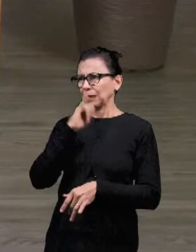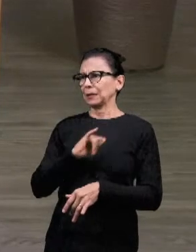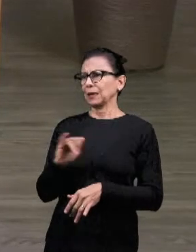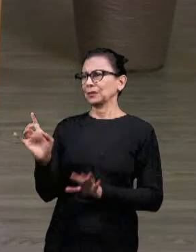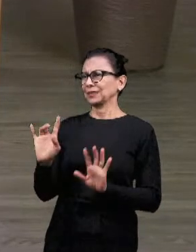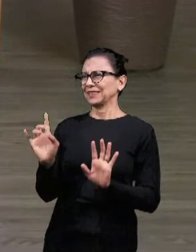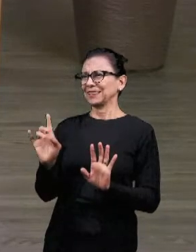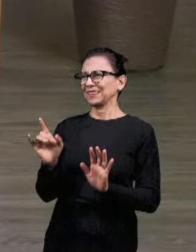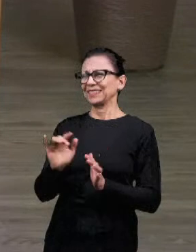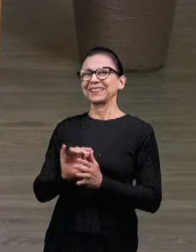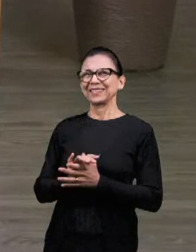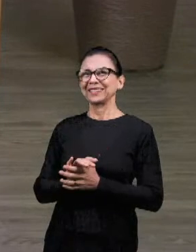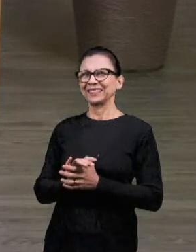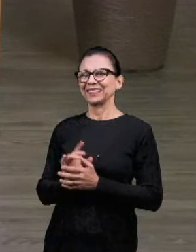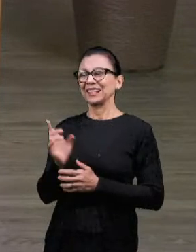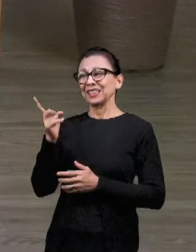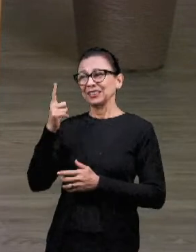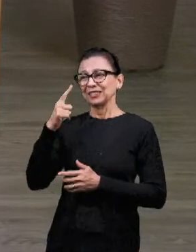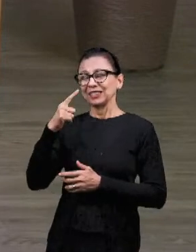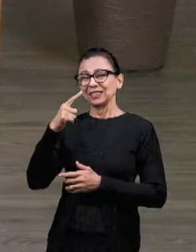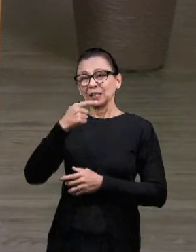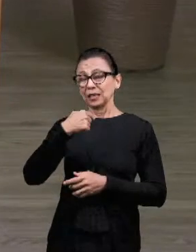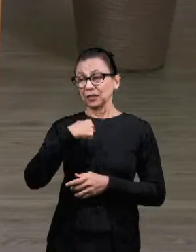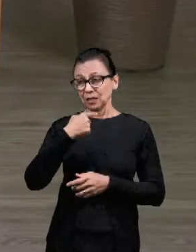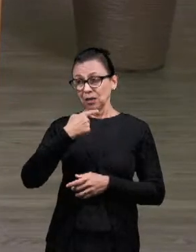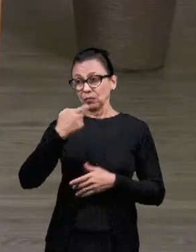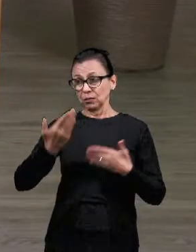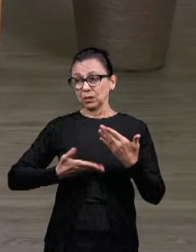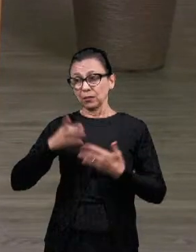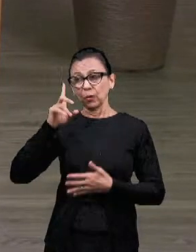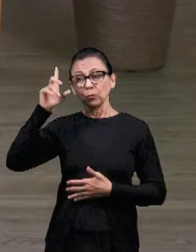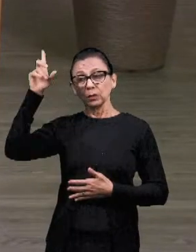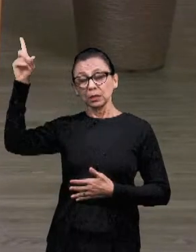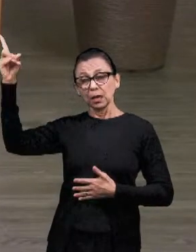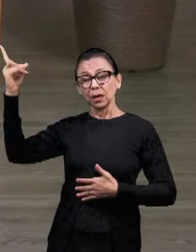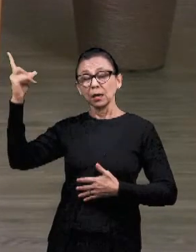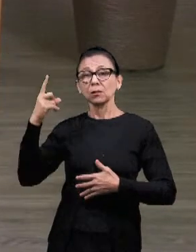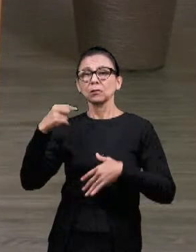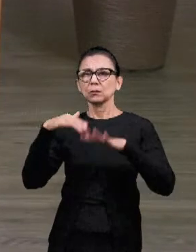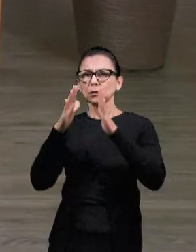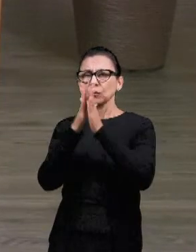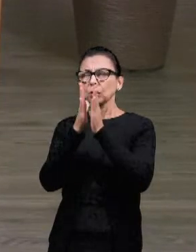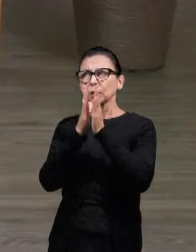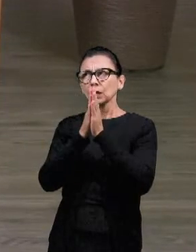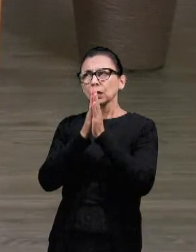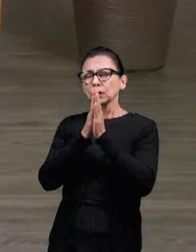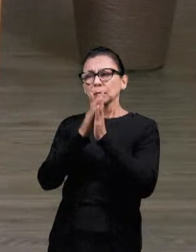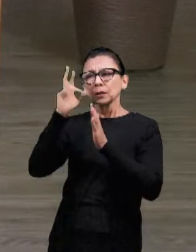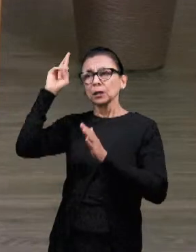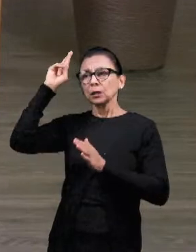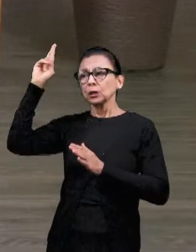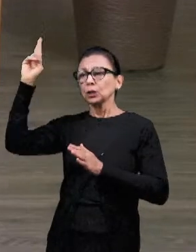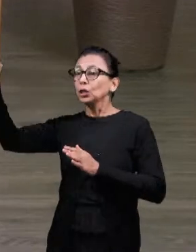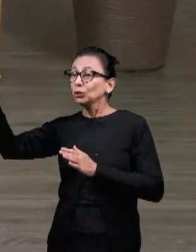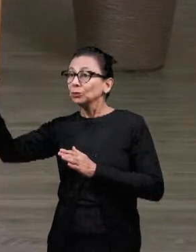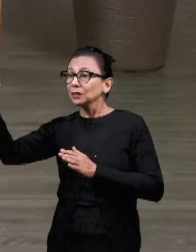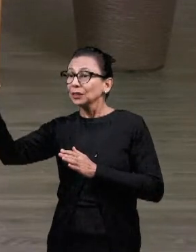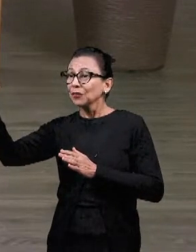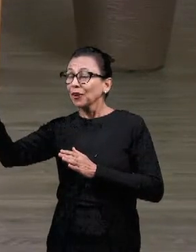Deus que estava ouvindo a nossa oração e o Senhor colocou você aqui diante de nós. E não foi por acaso também que você nos